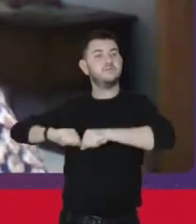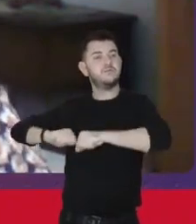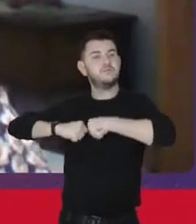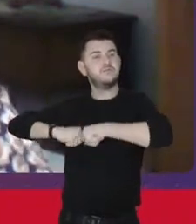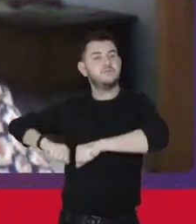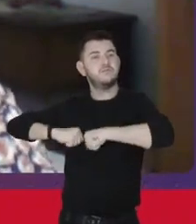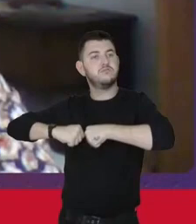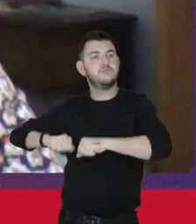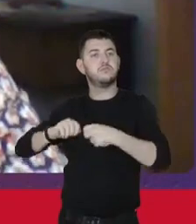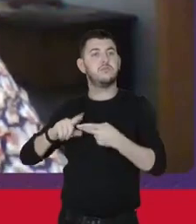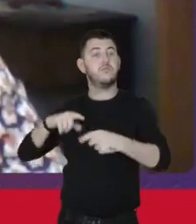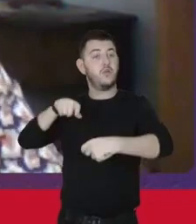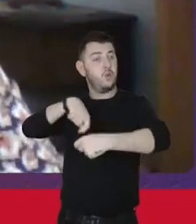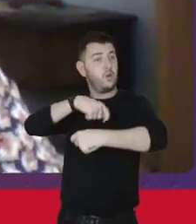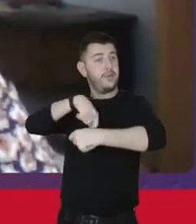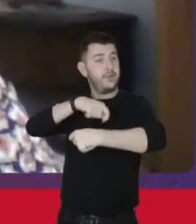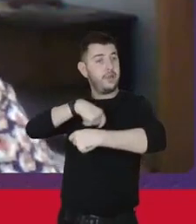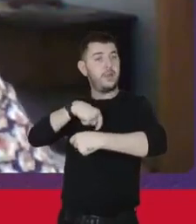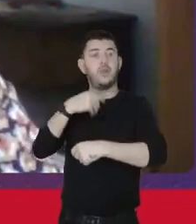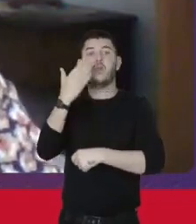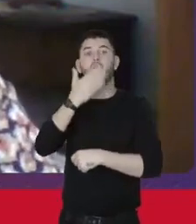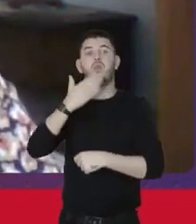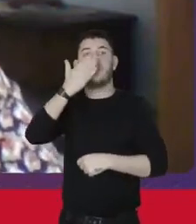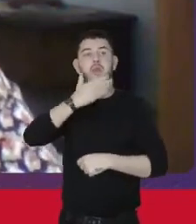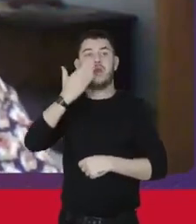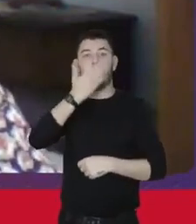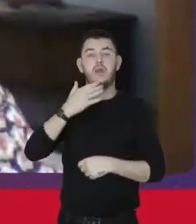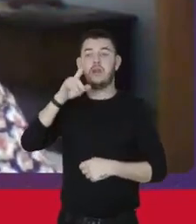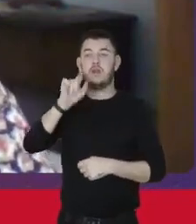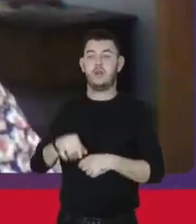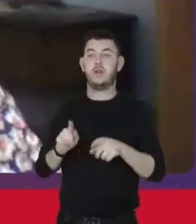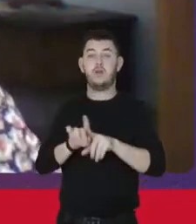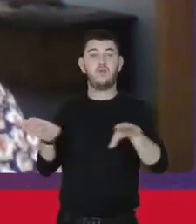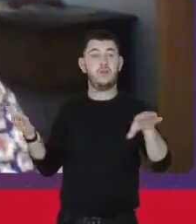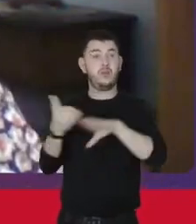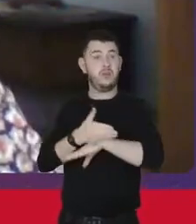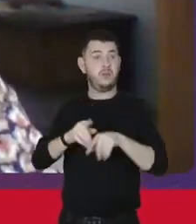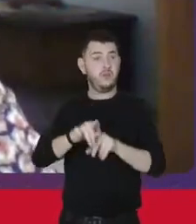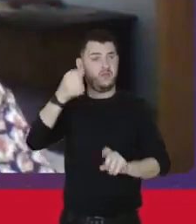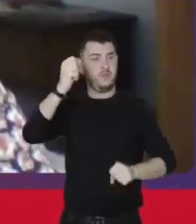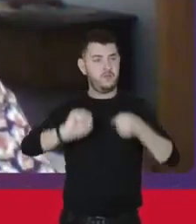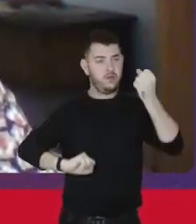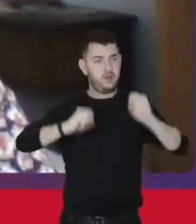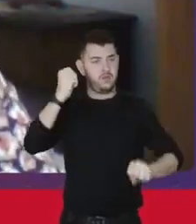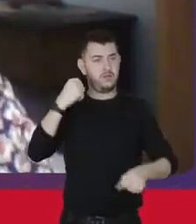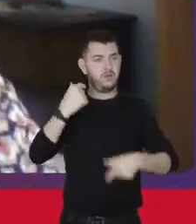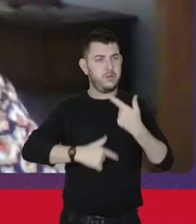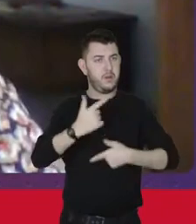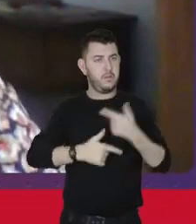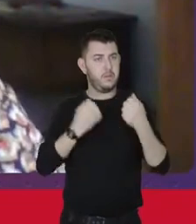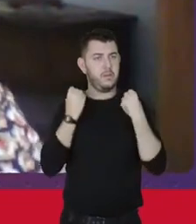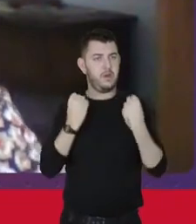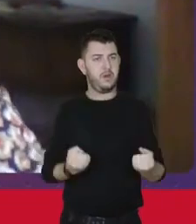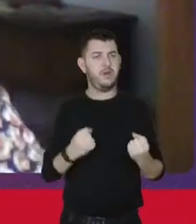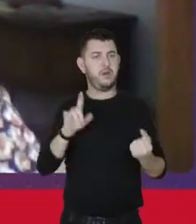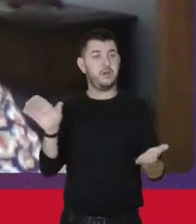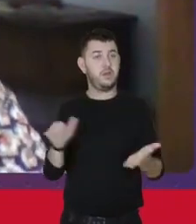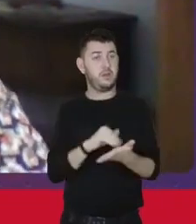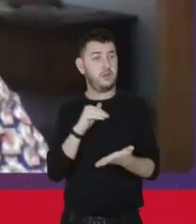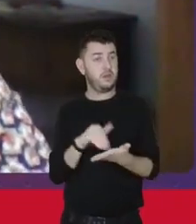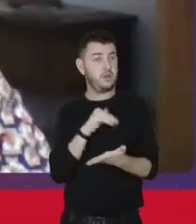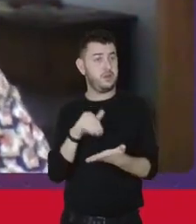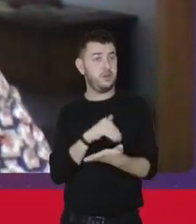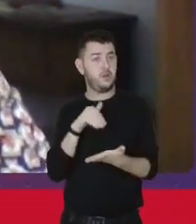cozinheiras, doceiras, o acesso às fábricas, ao trabalho fabril, aos